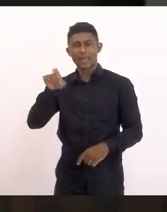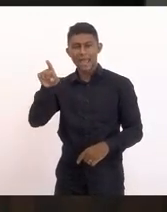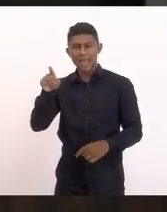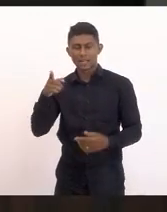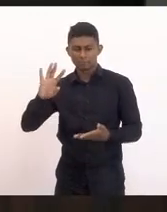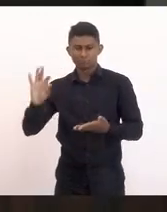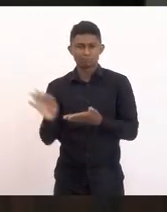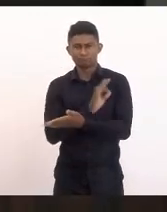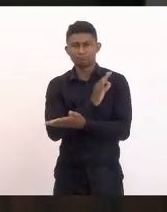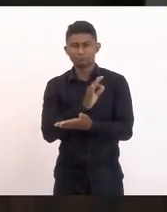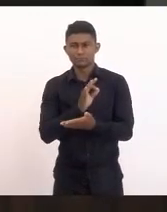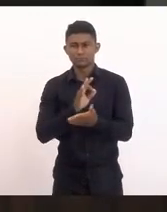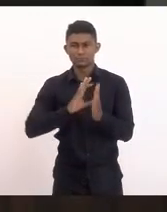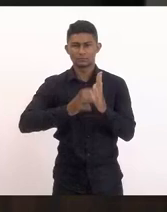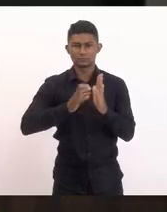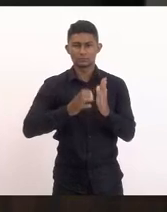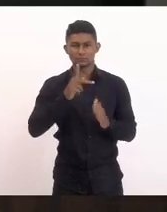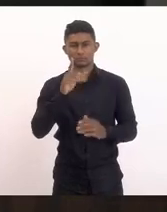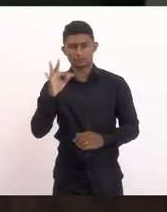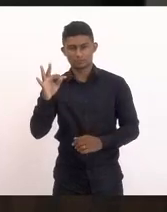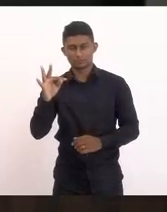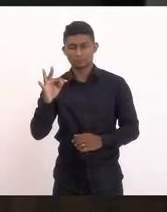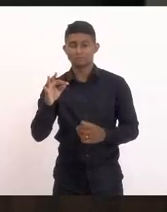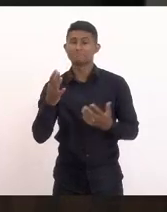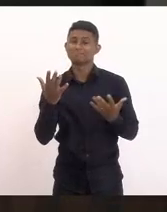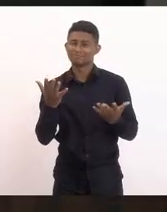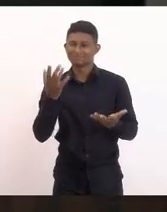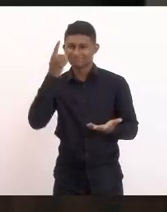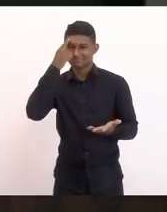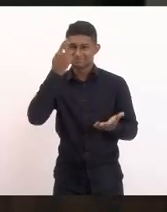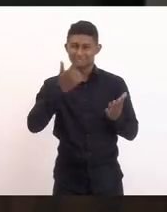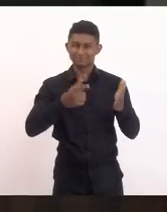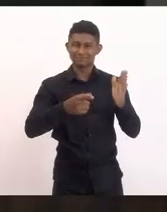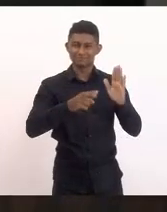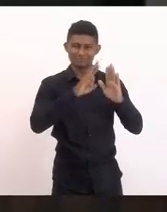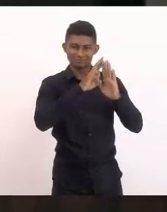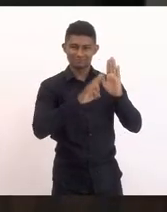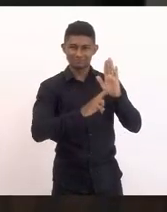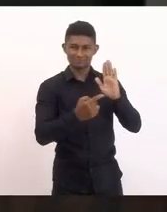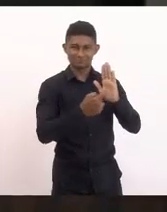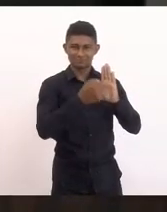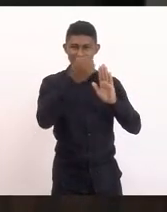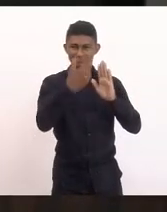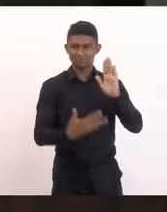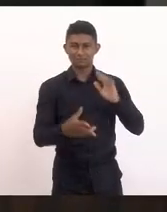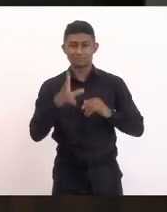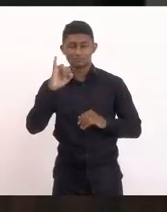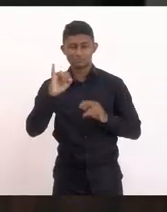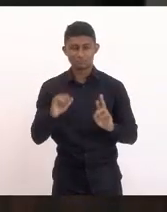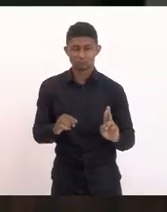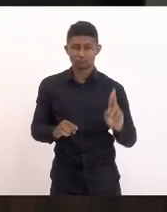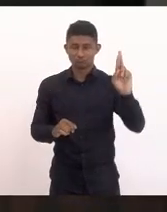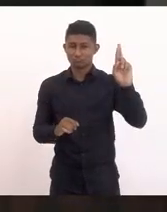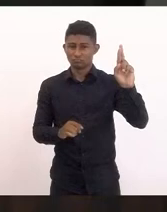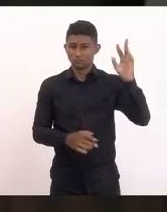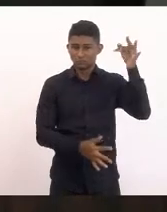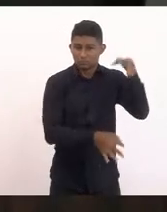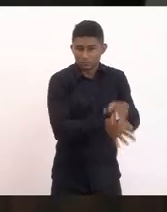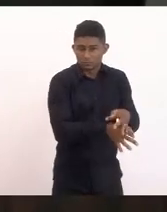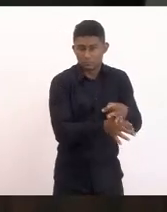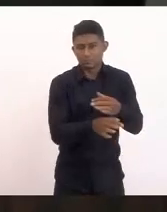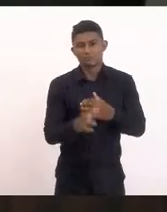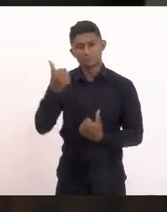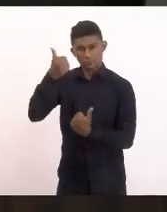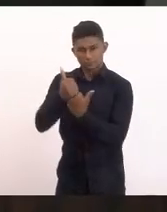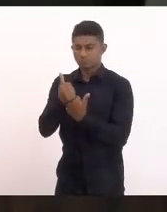A Zeidan não está presente. Então, o regimento é claro que, na ausência do líder, o vice-líder tem a palavra.